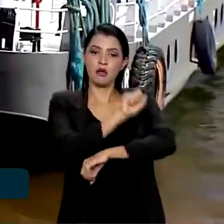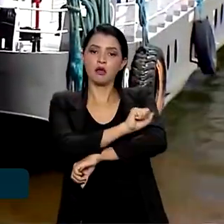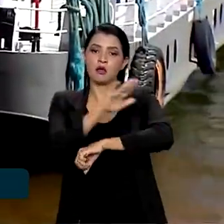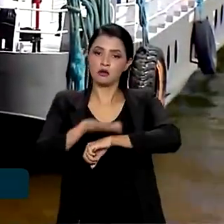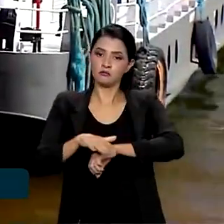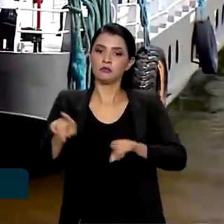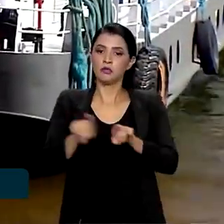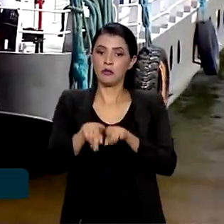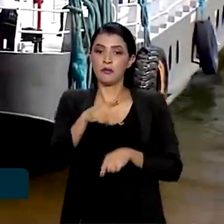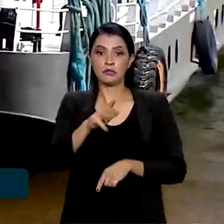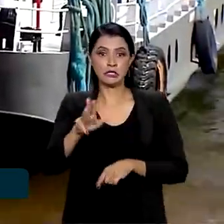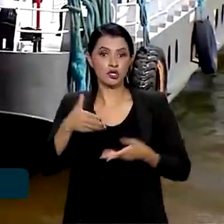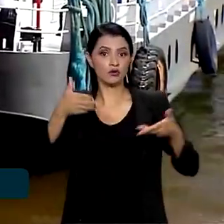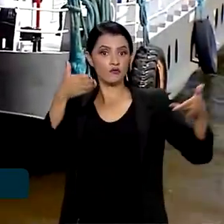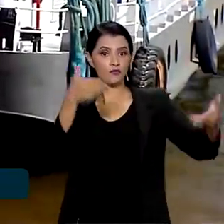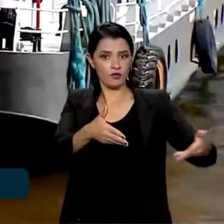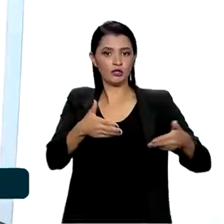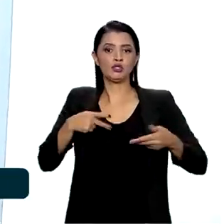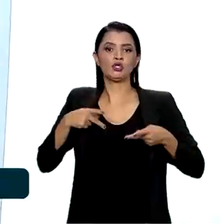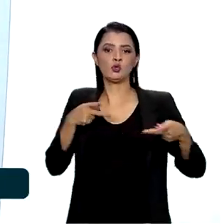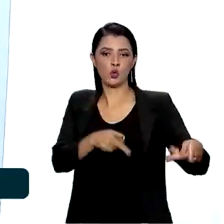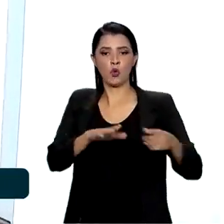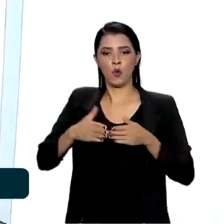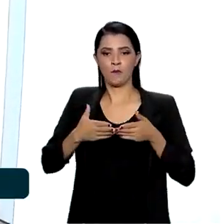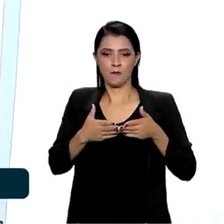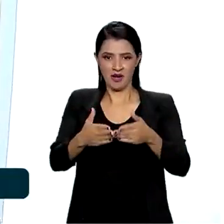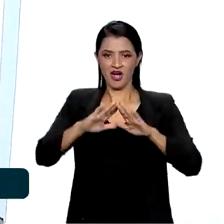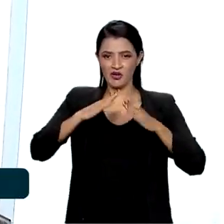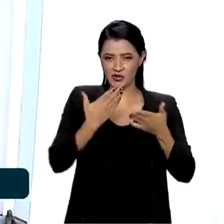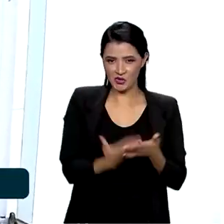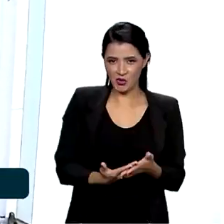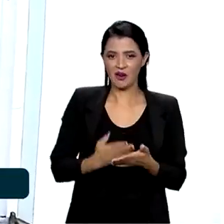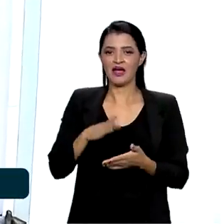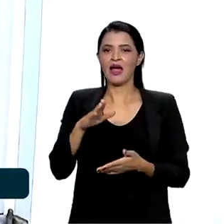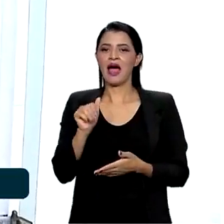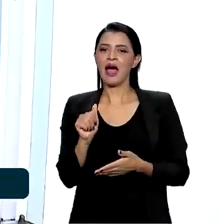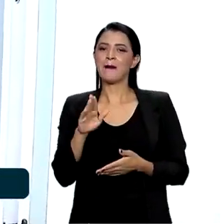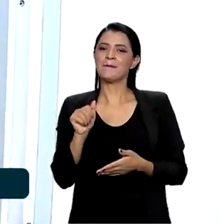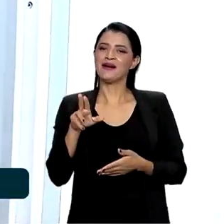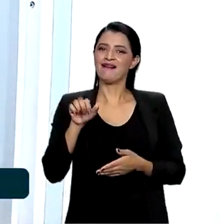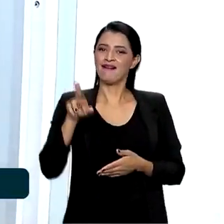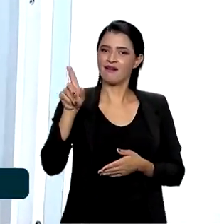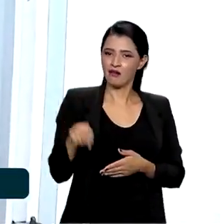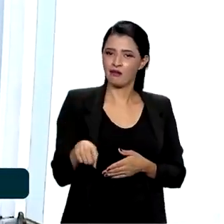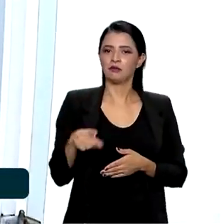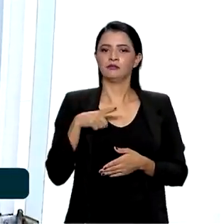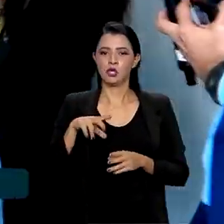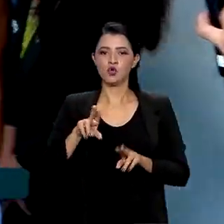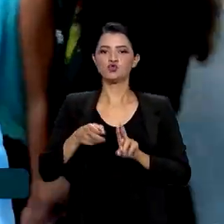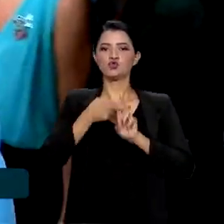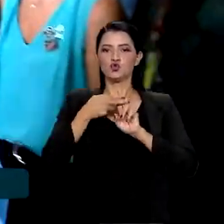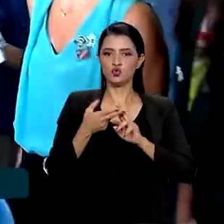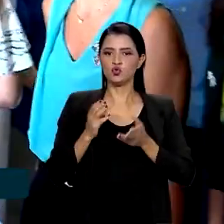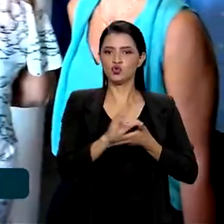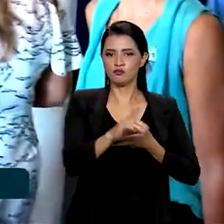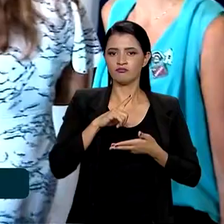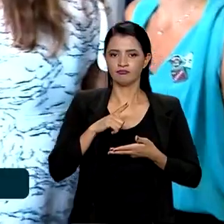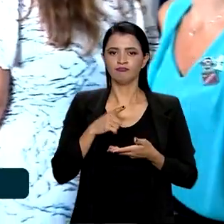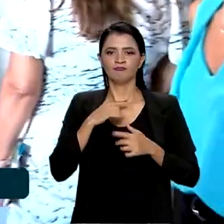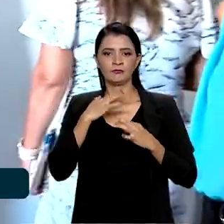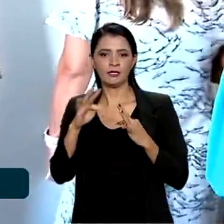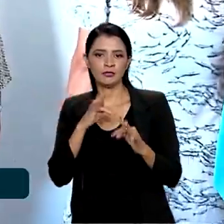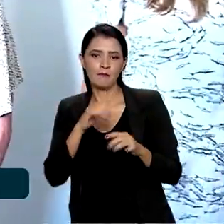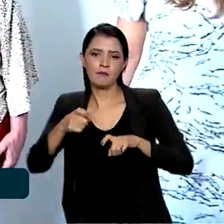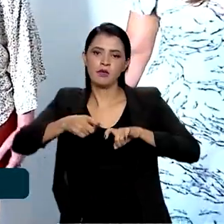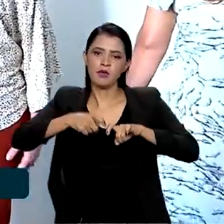as instalações do Barco Hospital Escola Baré, que é credenciado pelo SUS para levar atendimento médico, odontológico e